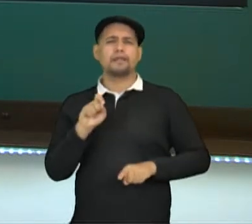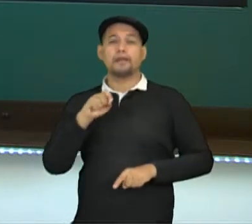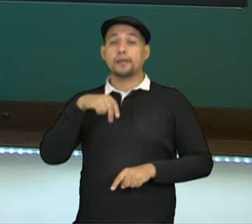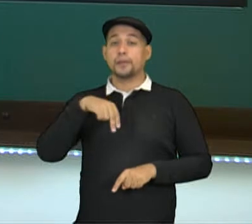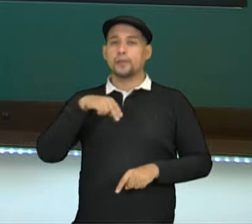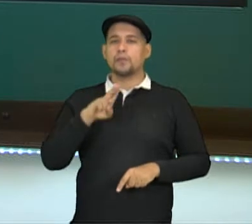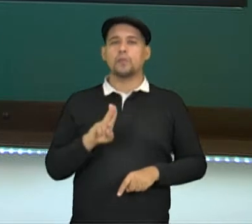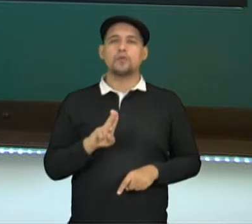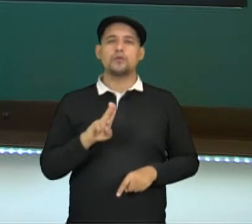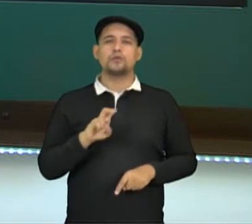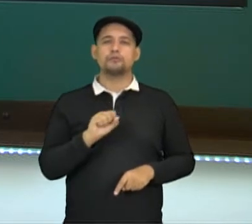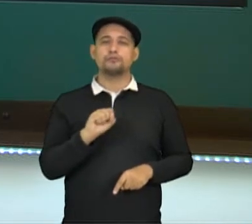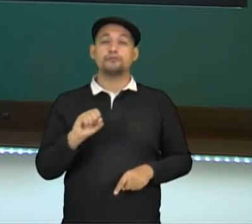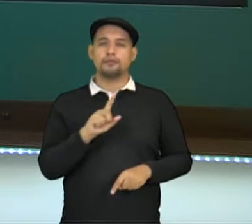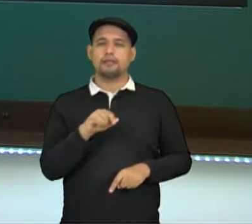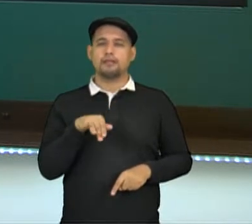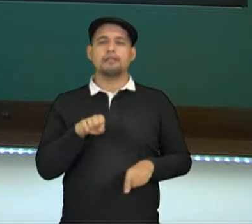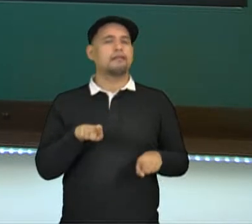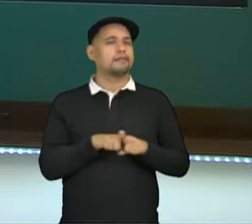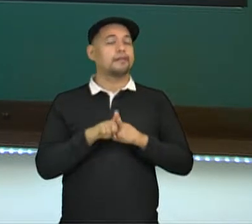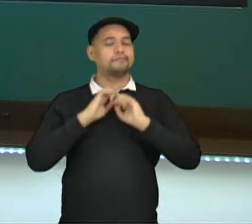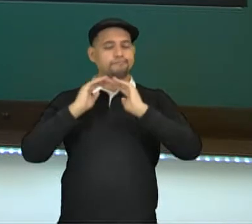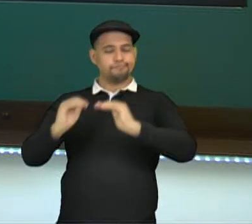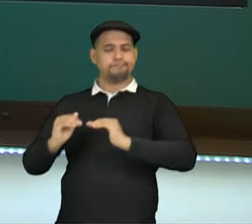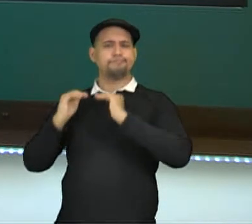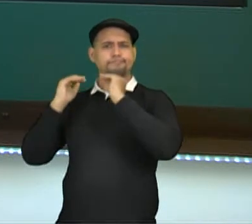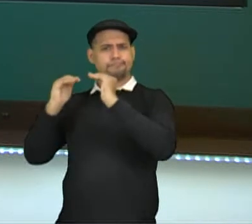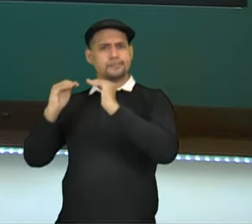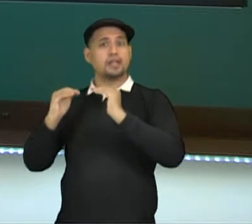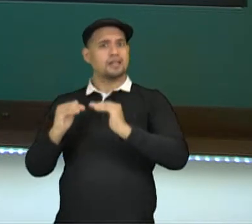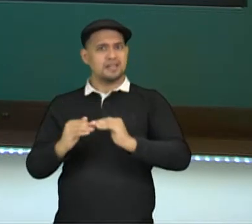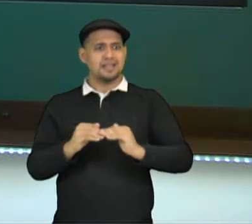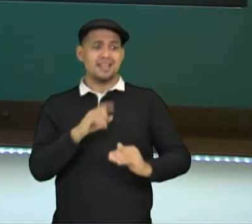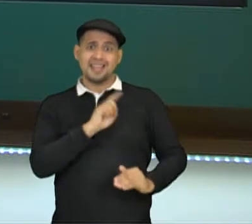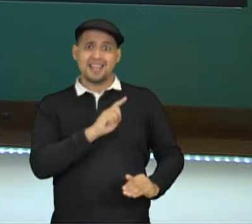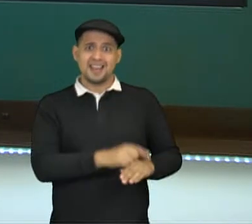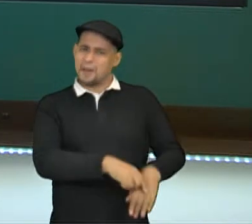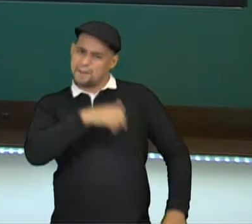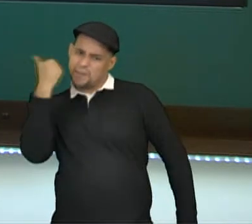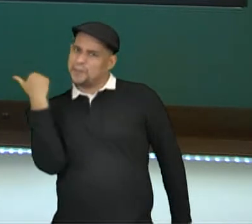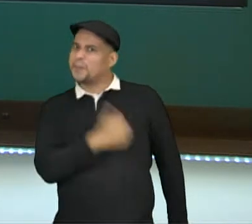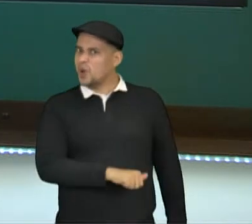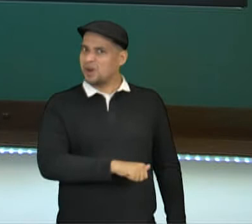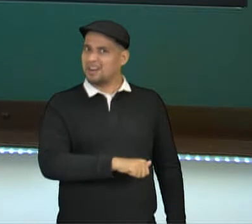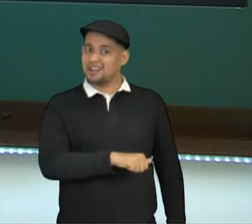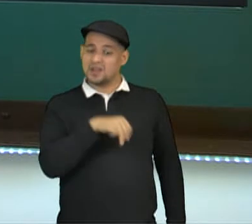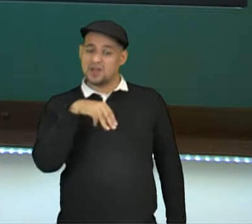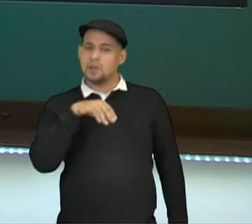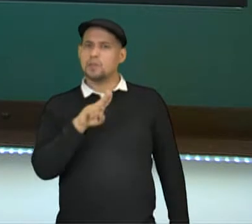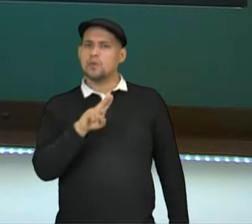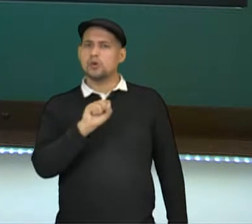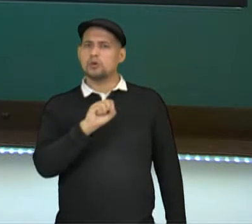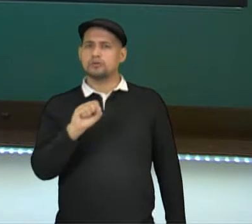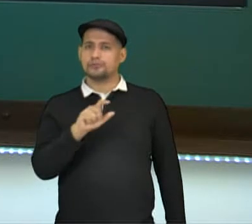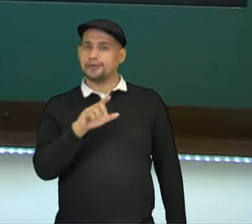Tanto é que ele passou do Mussolini no terror, na violência, na destruição,